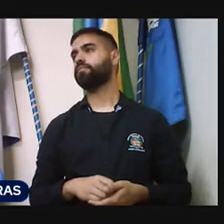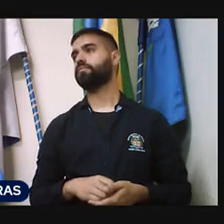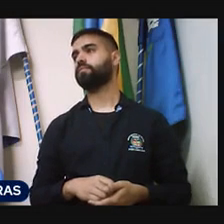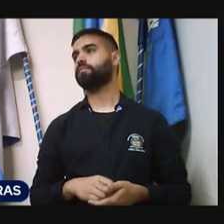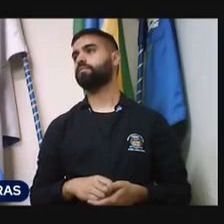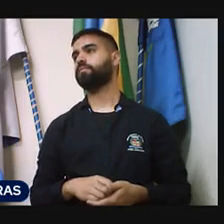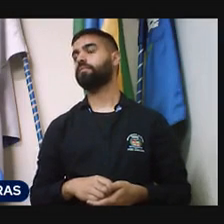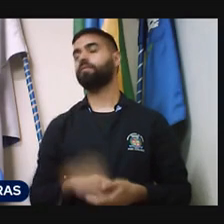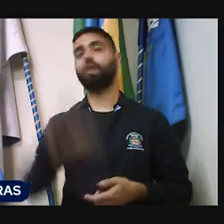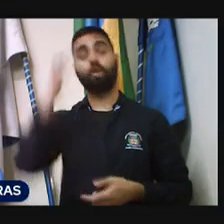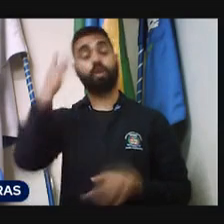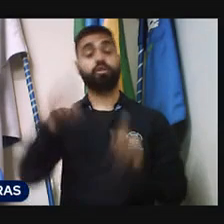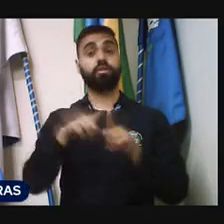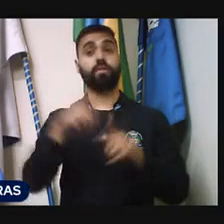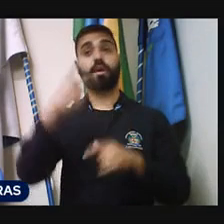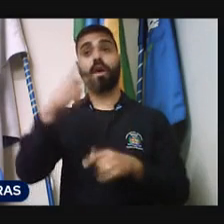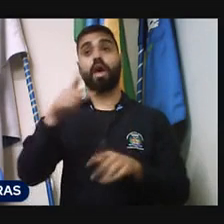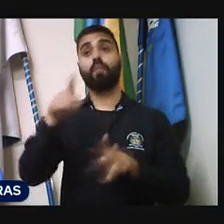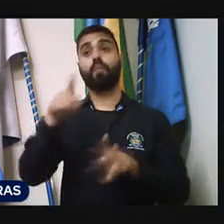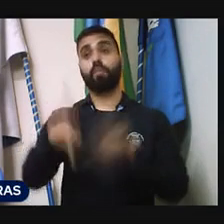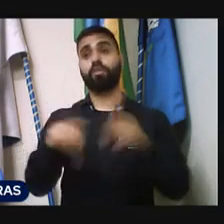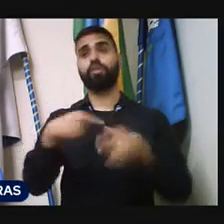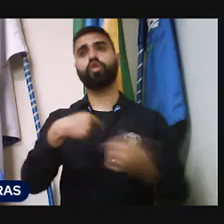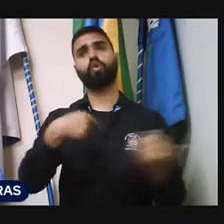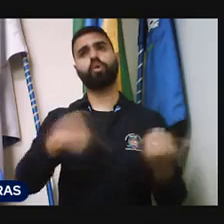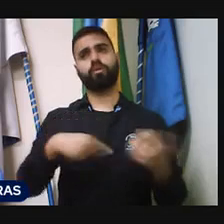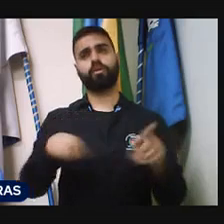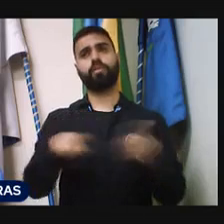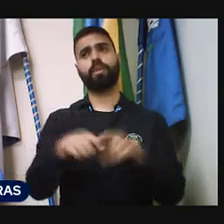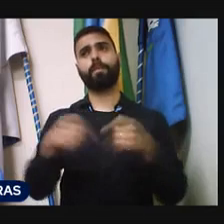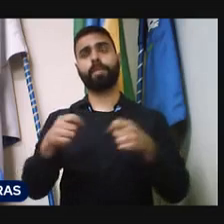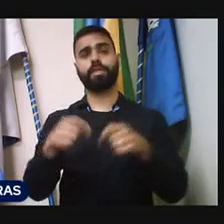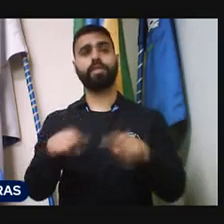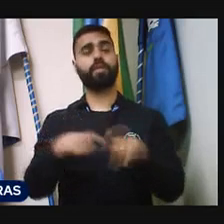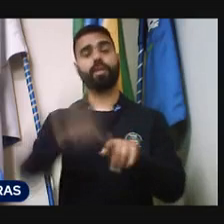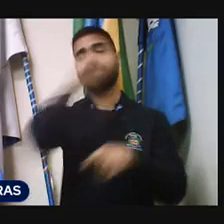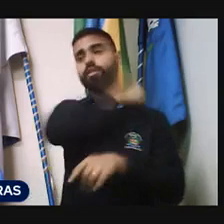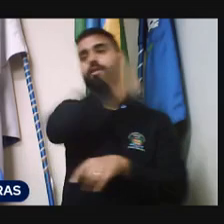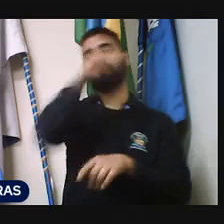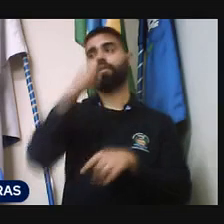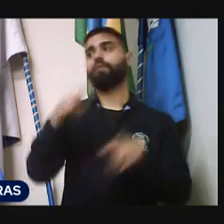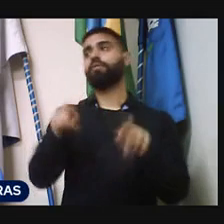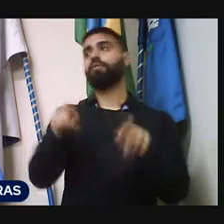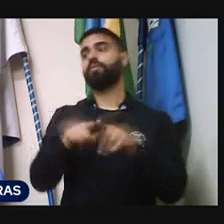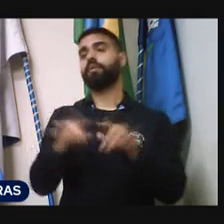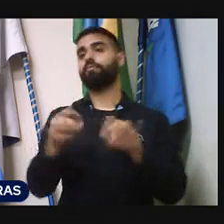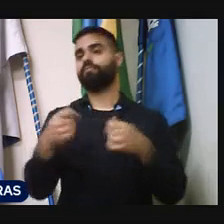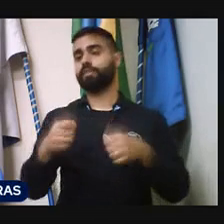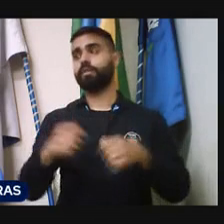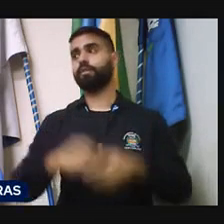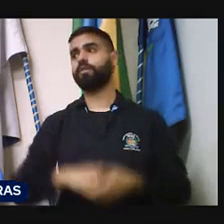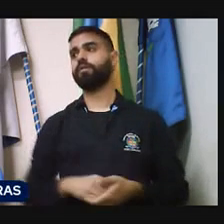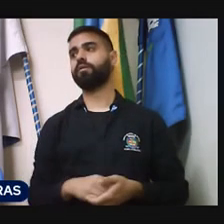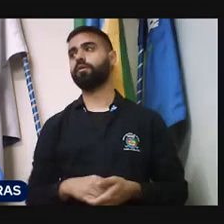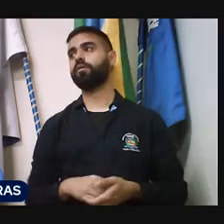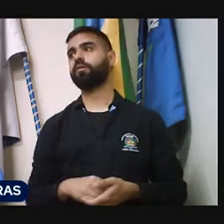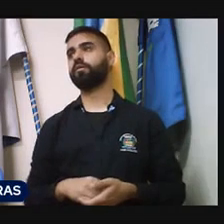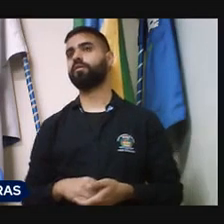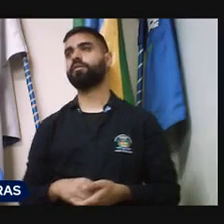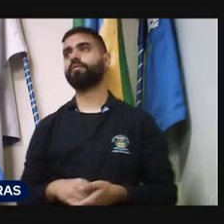distrito também o povo de Conservatória precisa ser olhar dessa forma aí OK adotei vocês